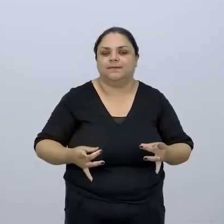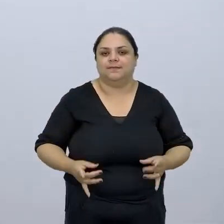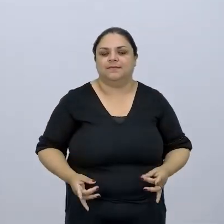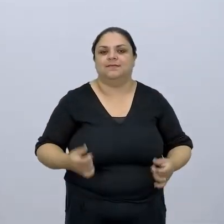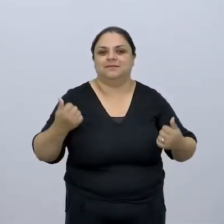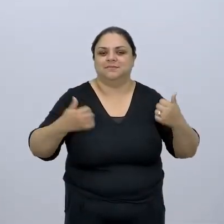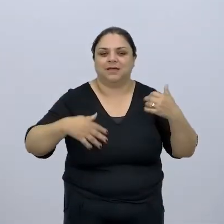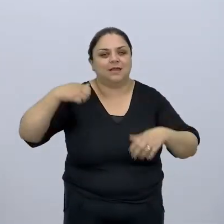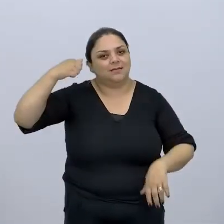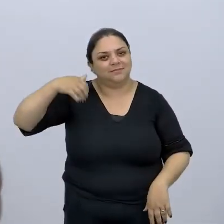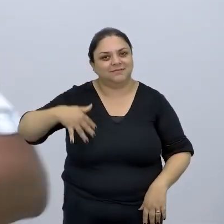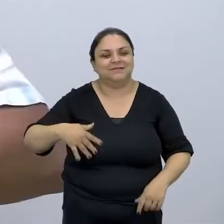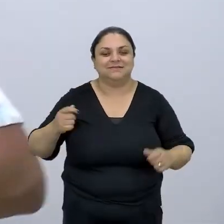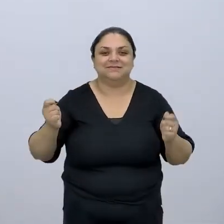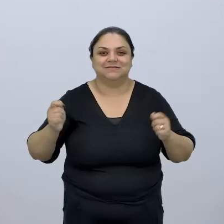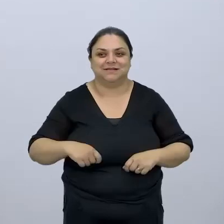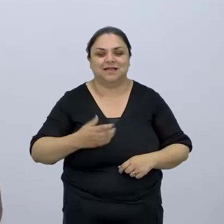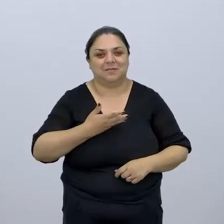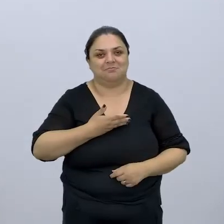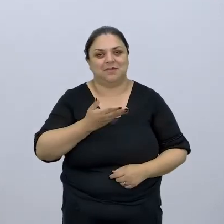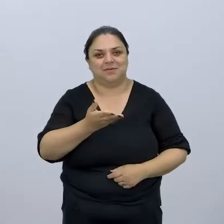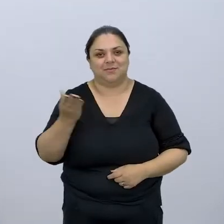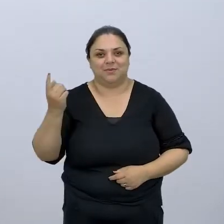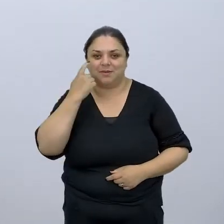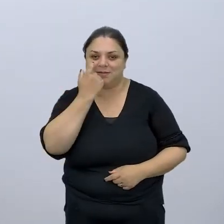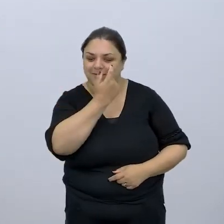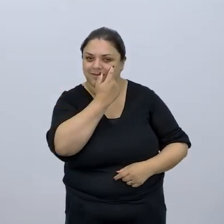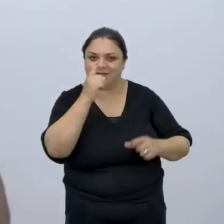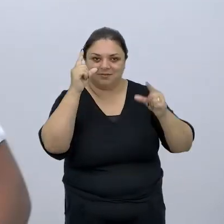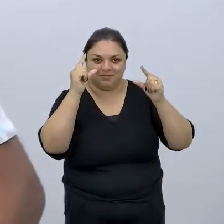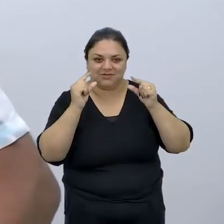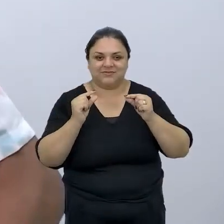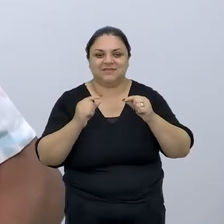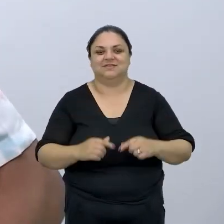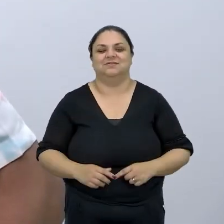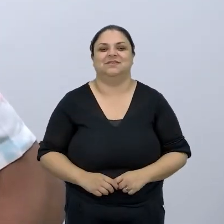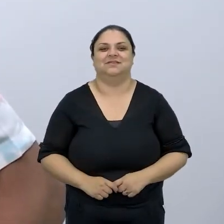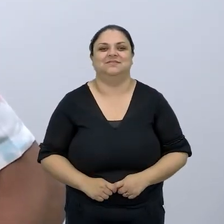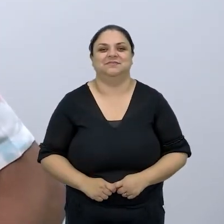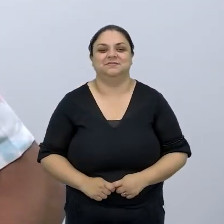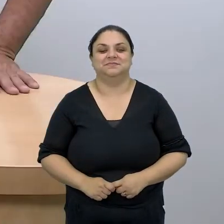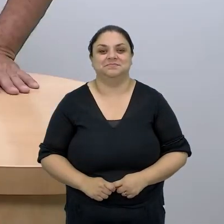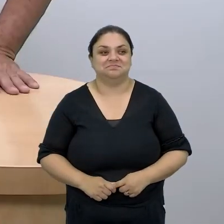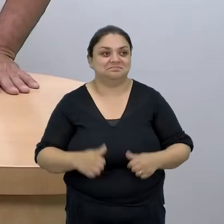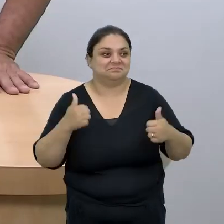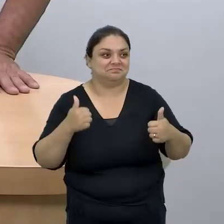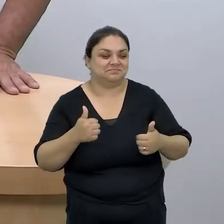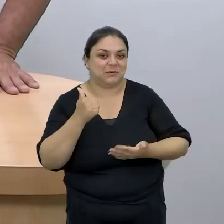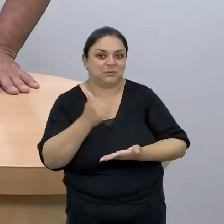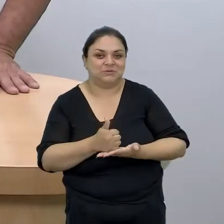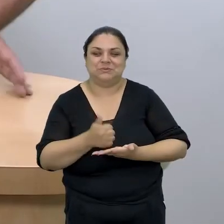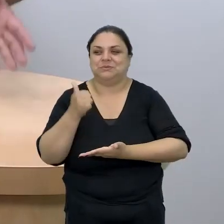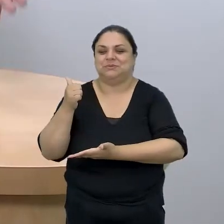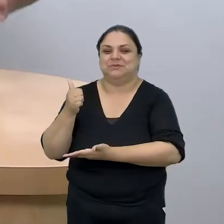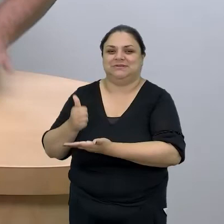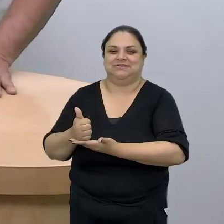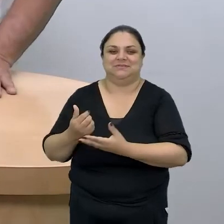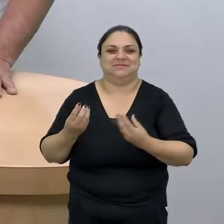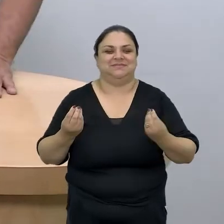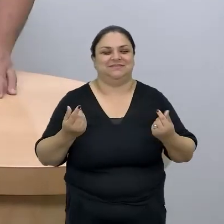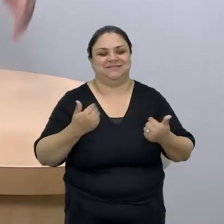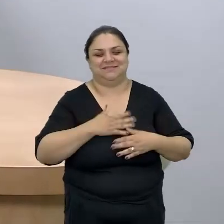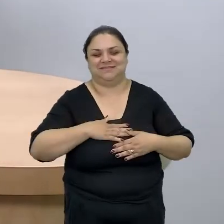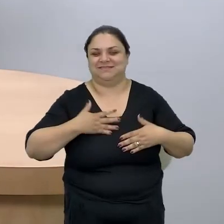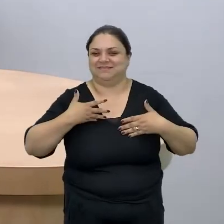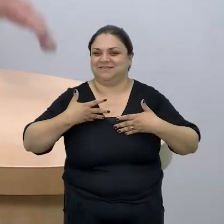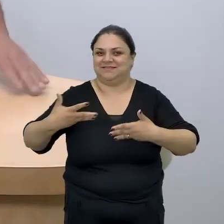pensar nos nossos amigos aí que têm baixa visibilidade ou que são cegos também. Curtiu? Curti muito. Obrigada pelo convite, viu? É sempre bom ter você